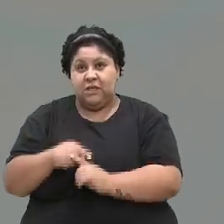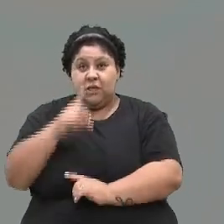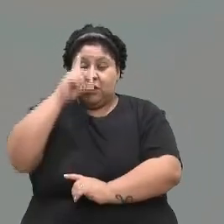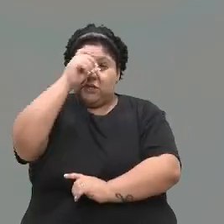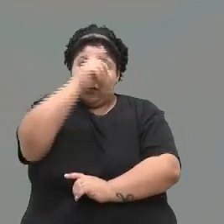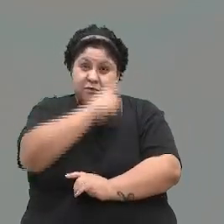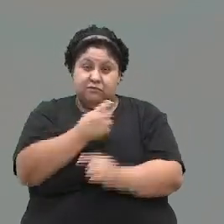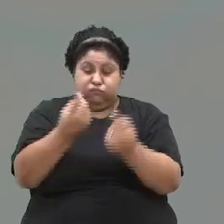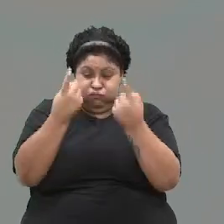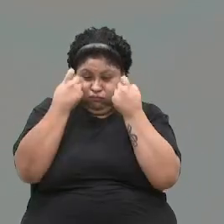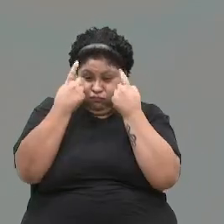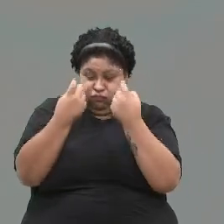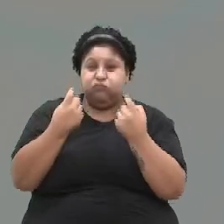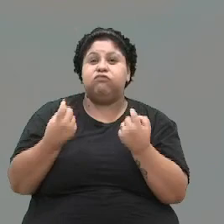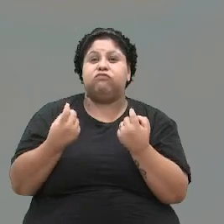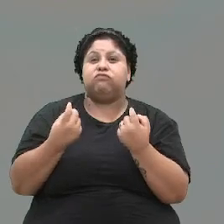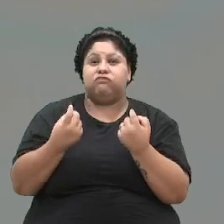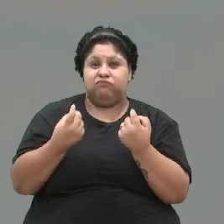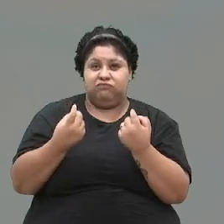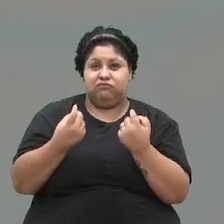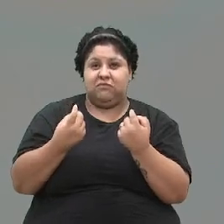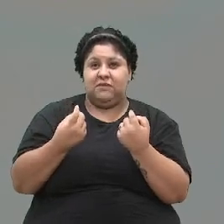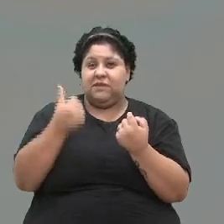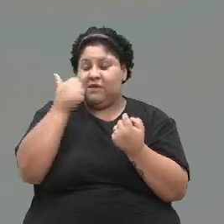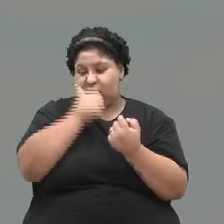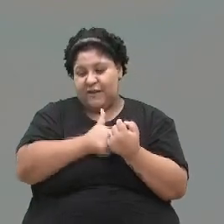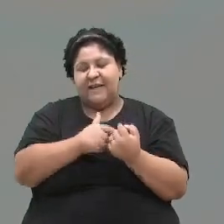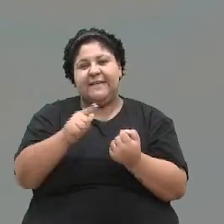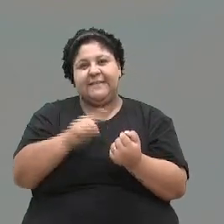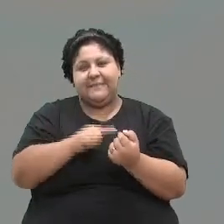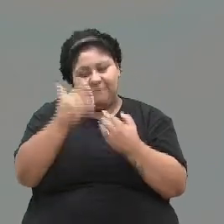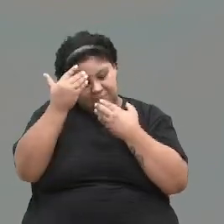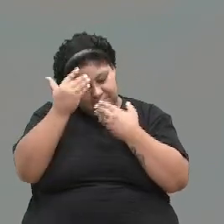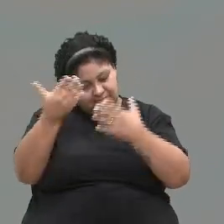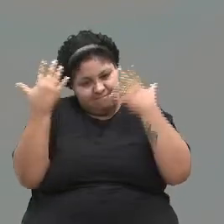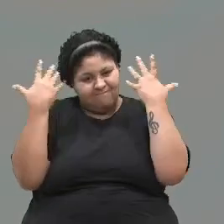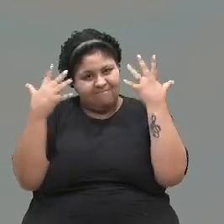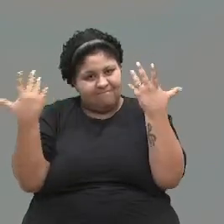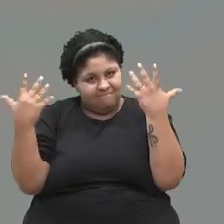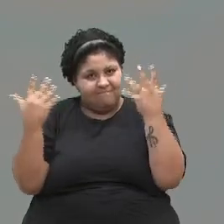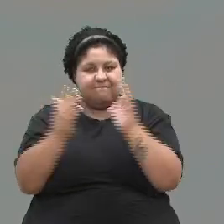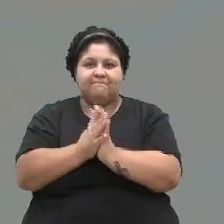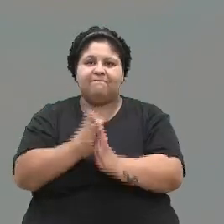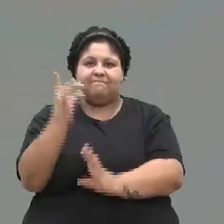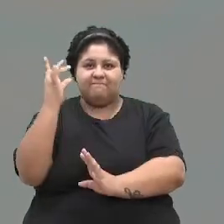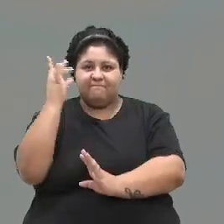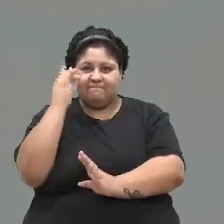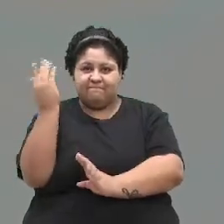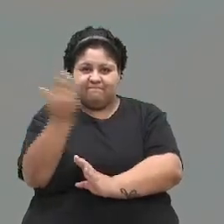e violenta que ela é submetida. Então, muito obrigada e parabéns pela presença de vocês.